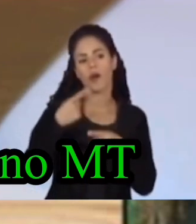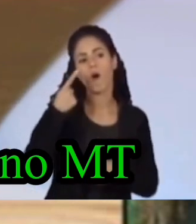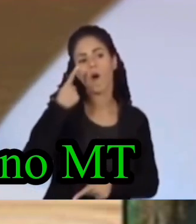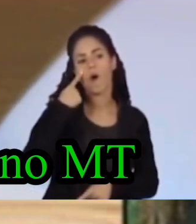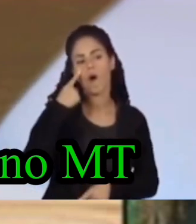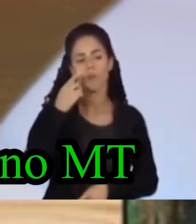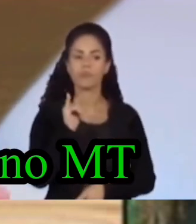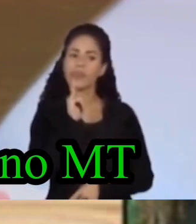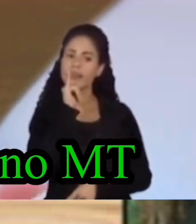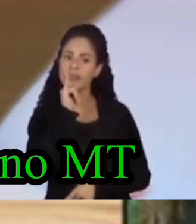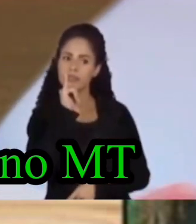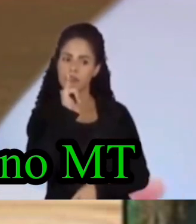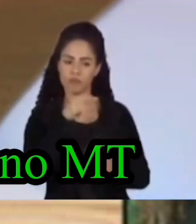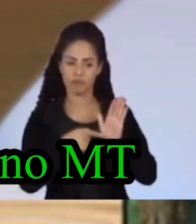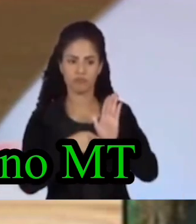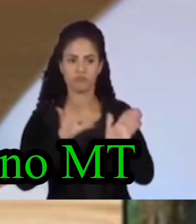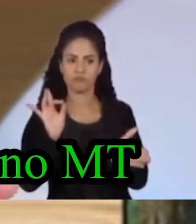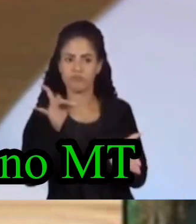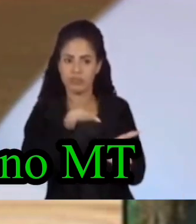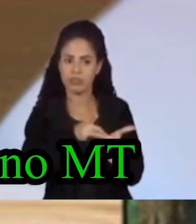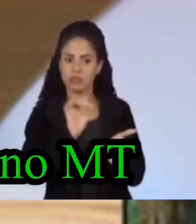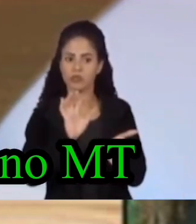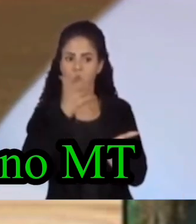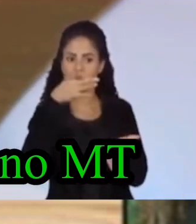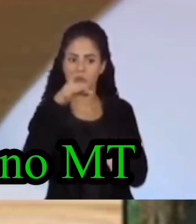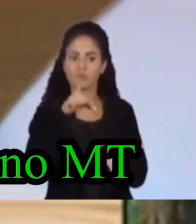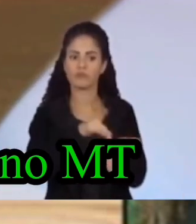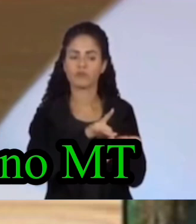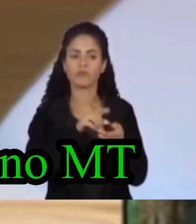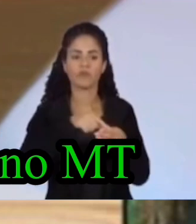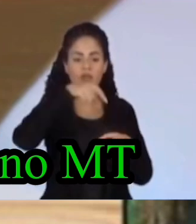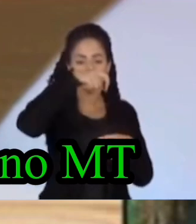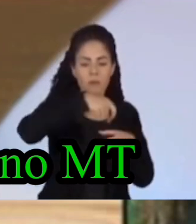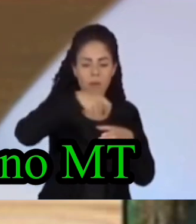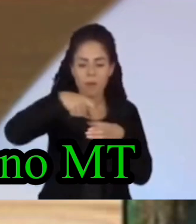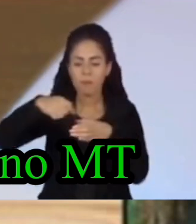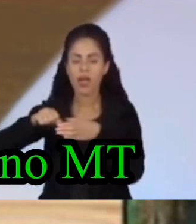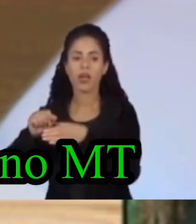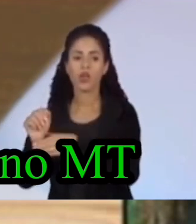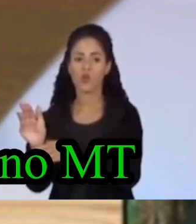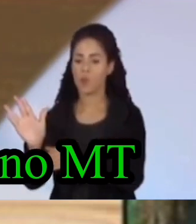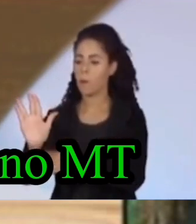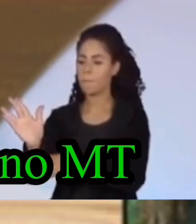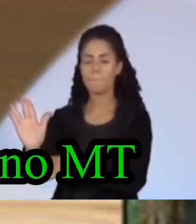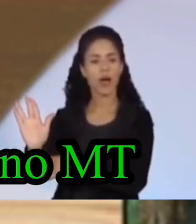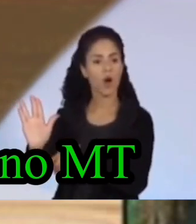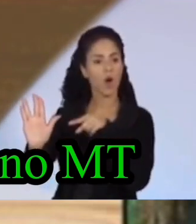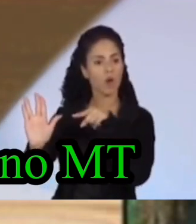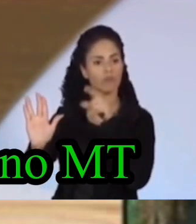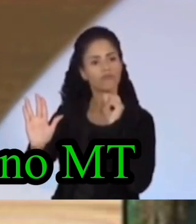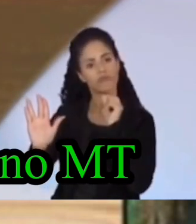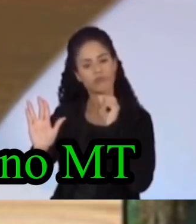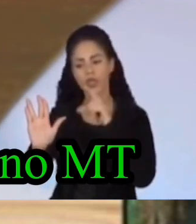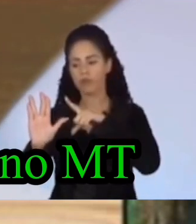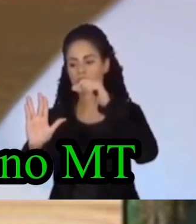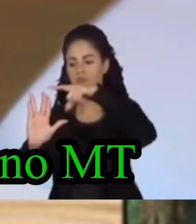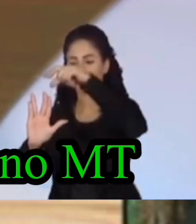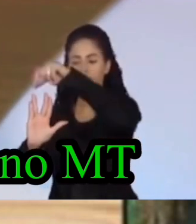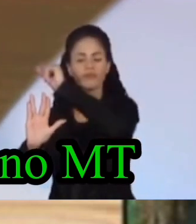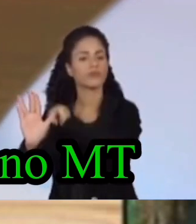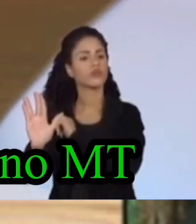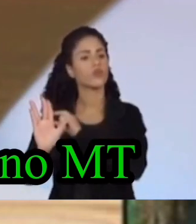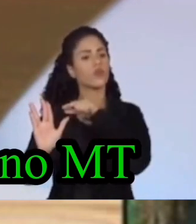dou um exemplo Claro real que é o caso aí do plantil de maconha e produção de cocaína em alguma propriedade rural que